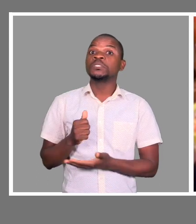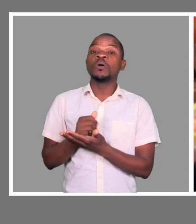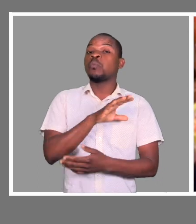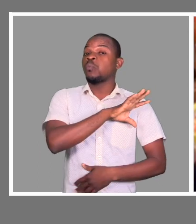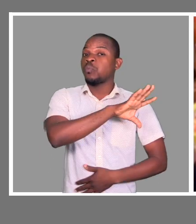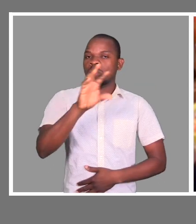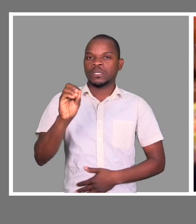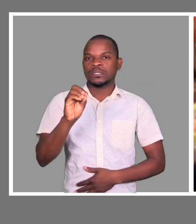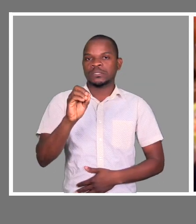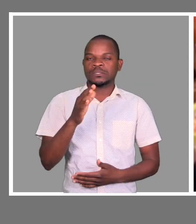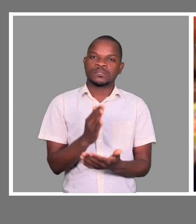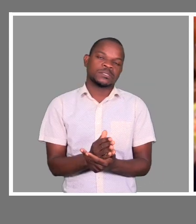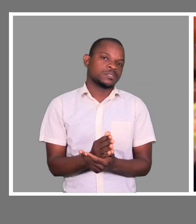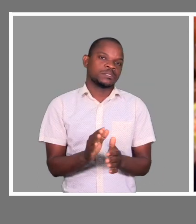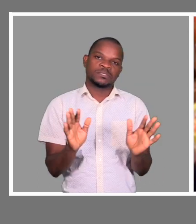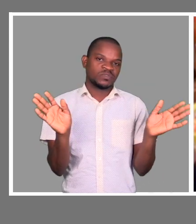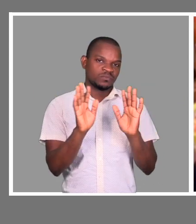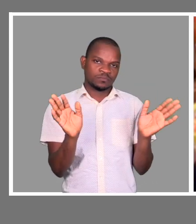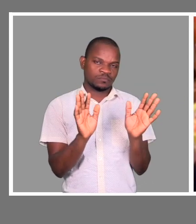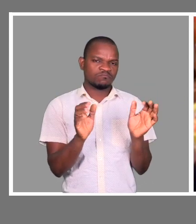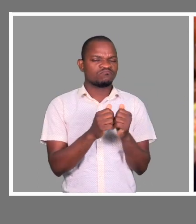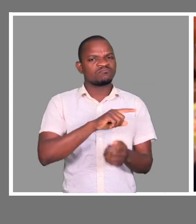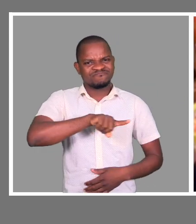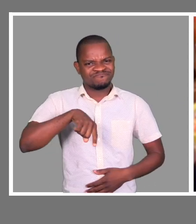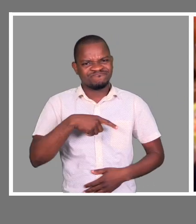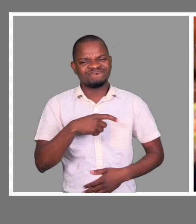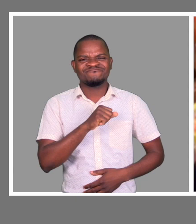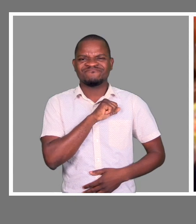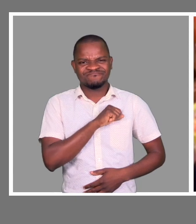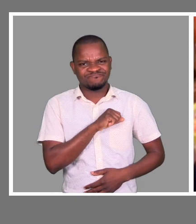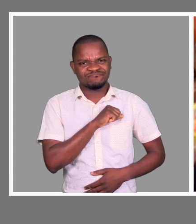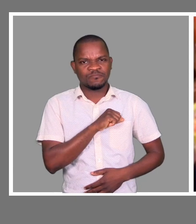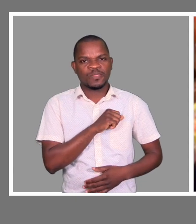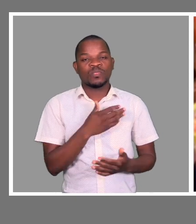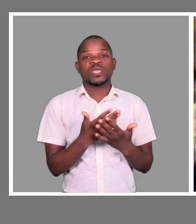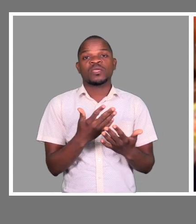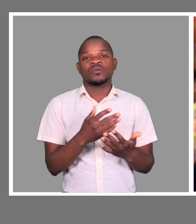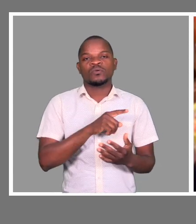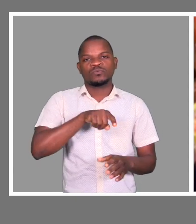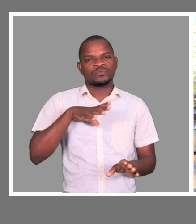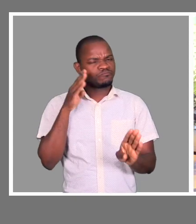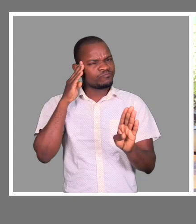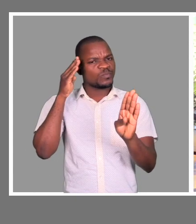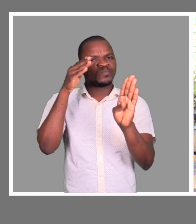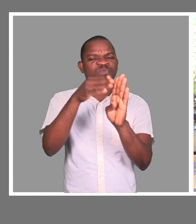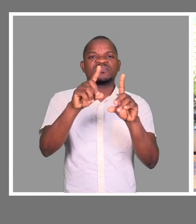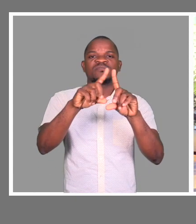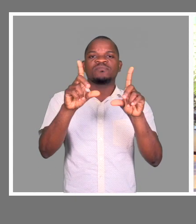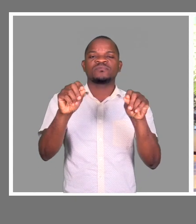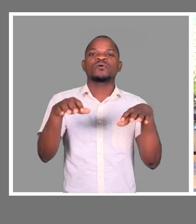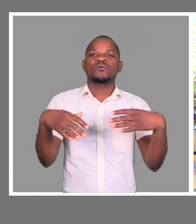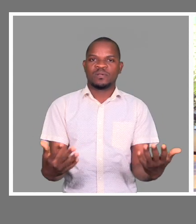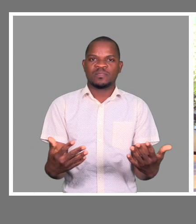o nosso objetivo é poder atingir esta nossa